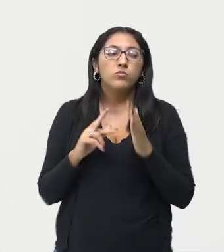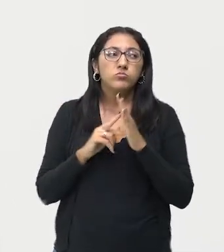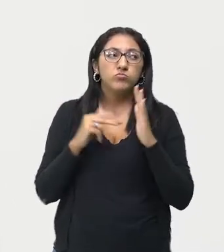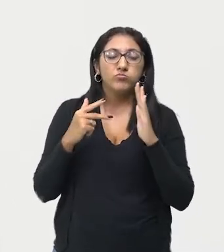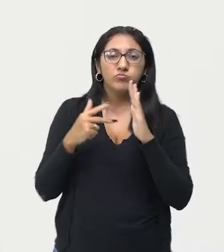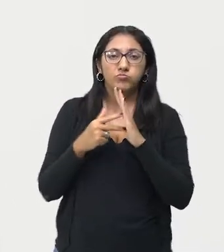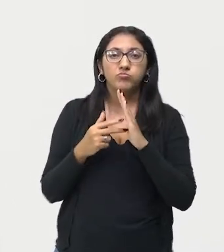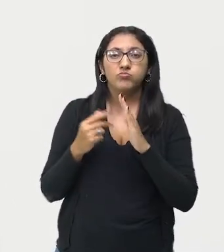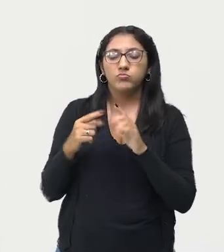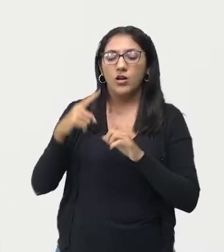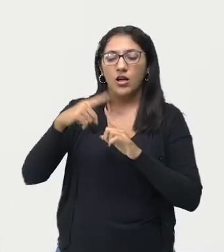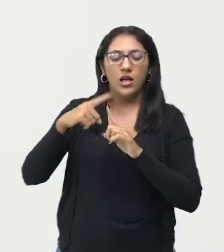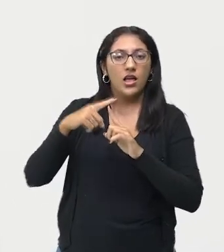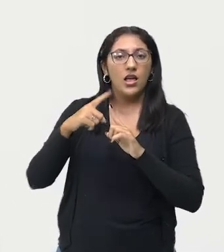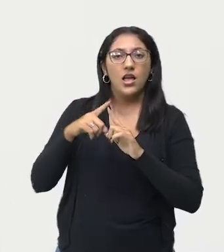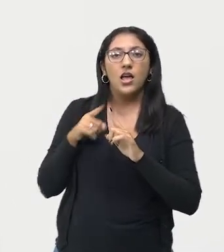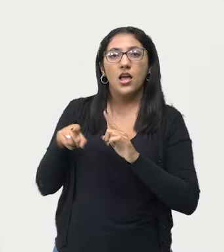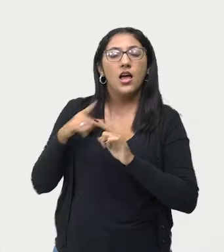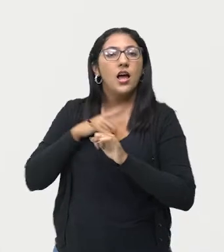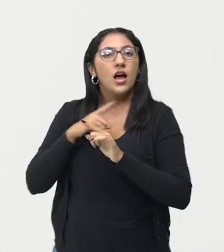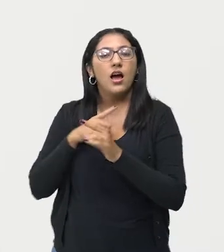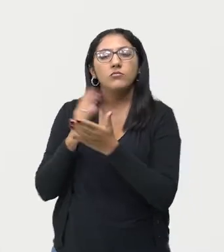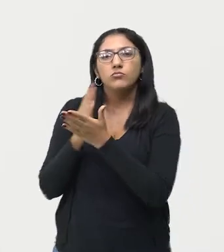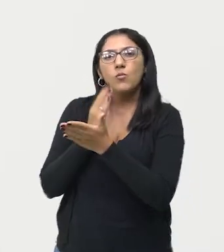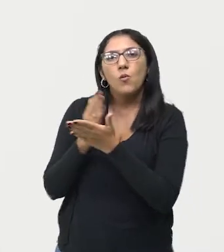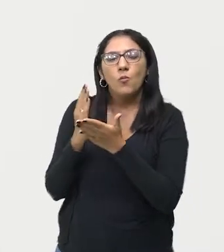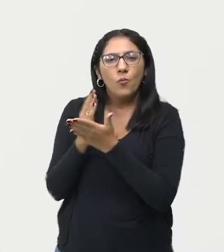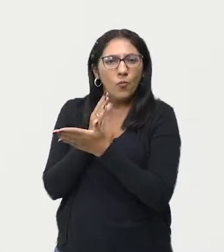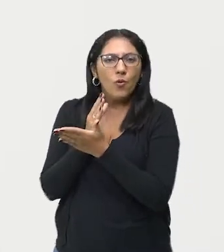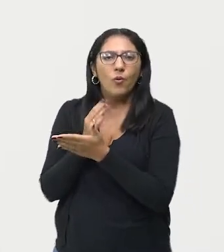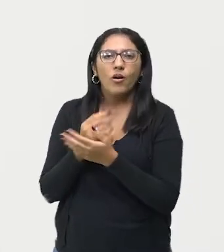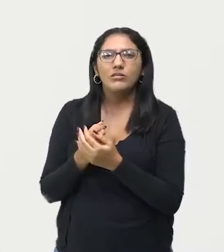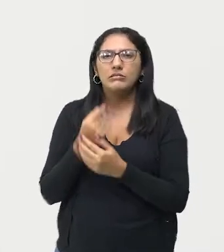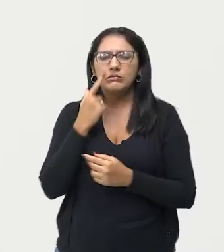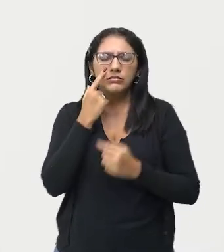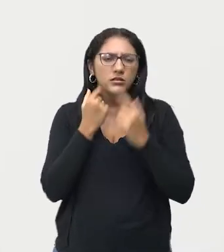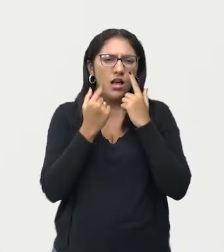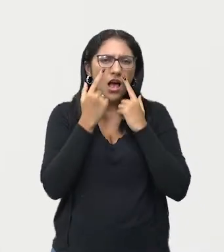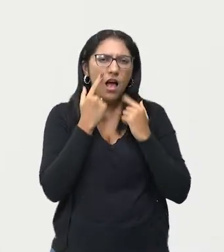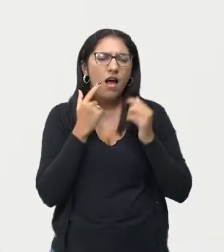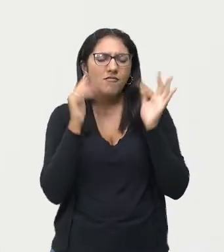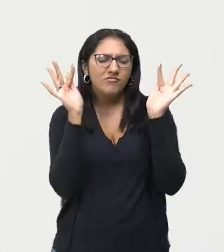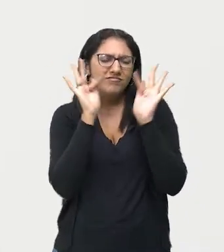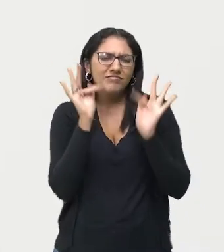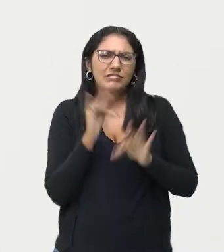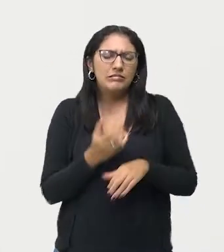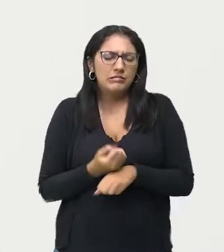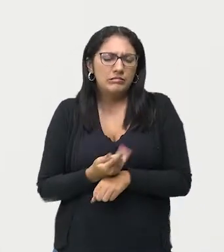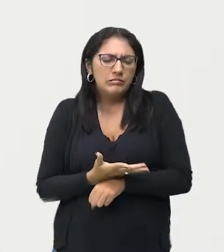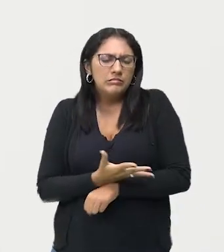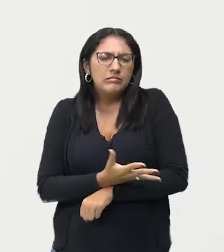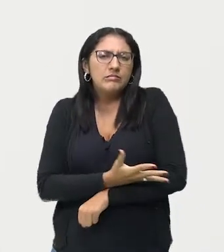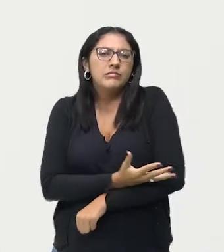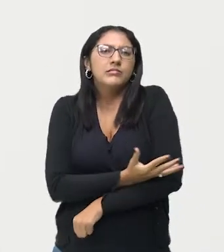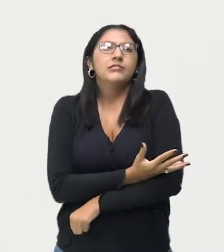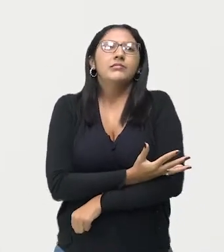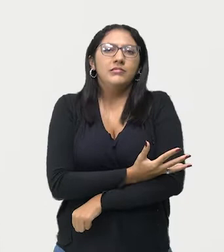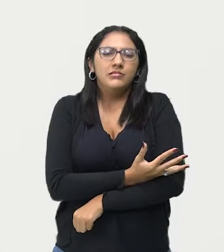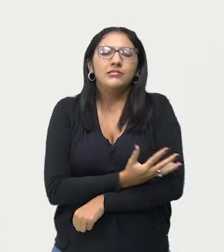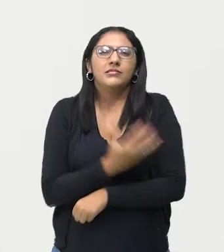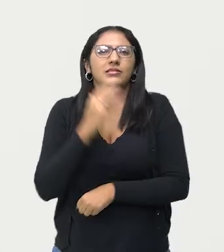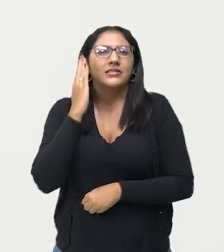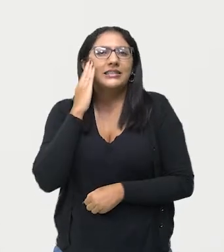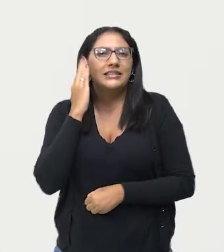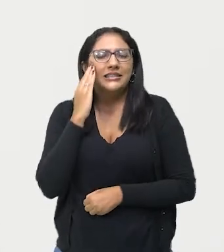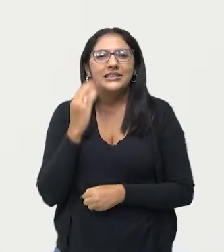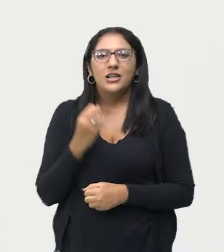esse estilo causa, para alguns, lágrimas de emoção e talvez para um número tão expressivo